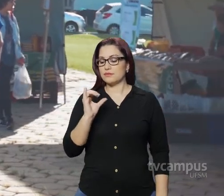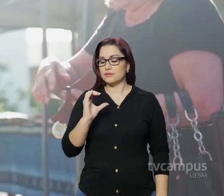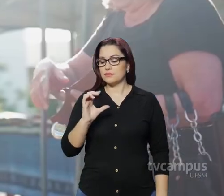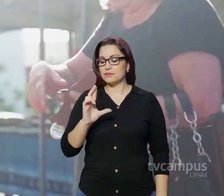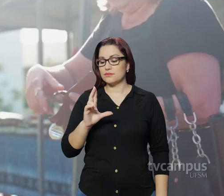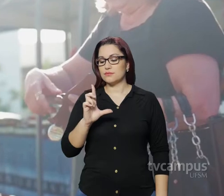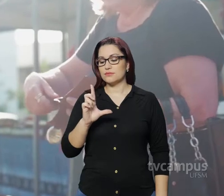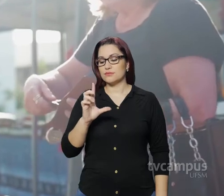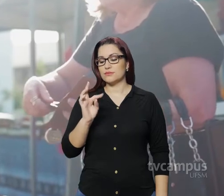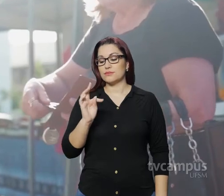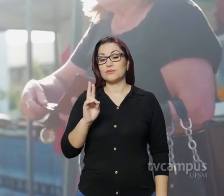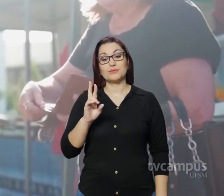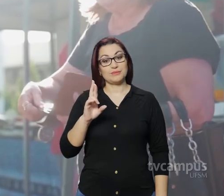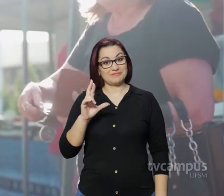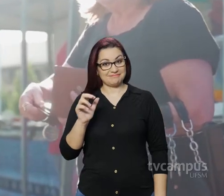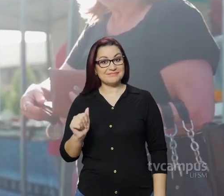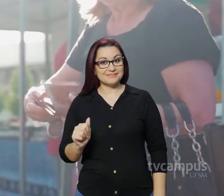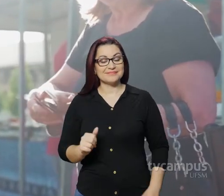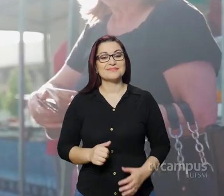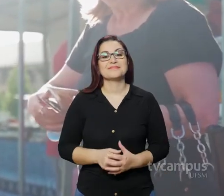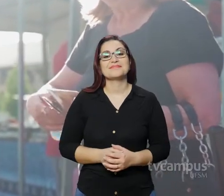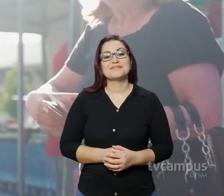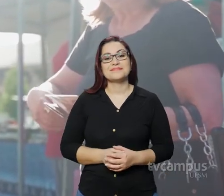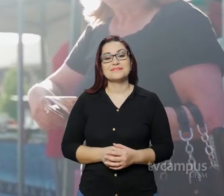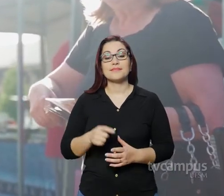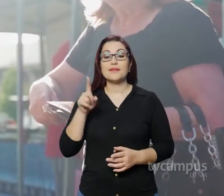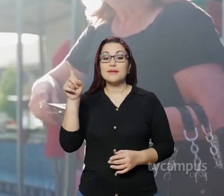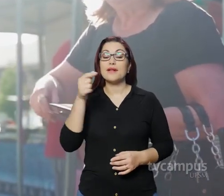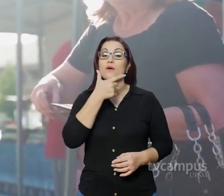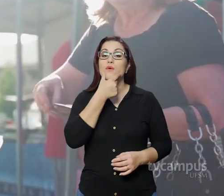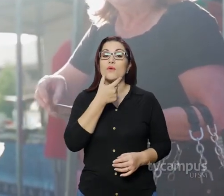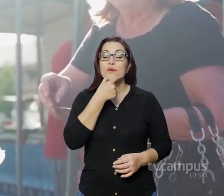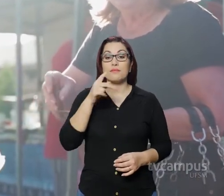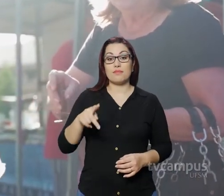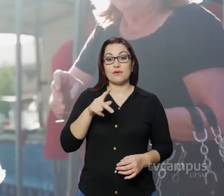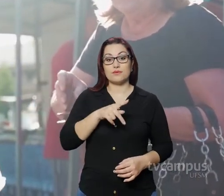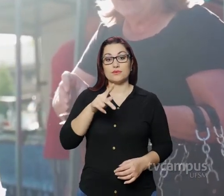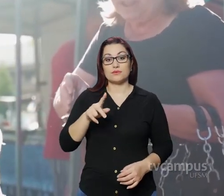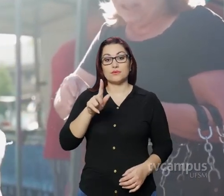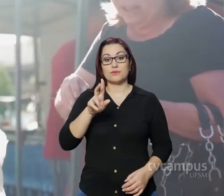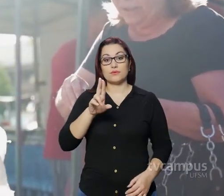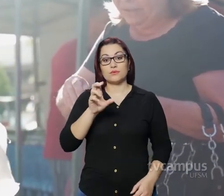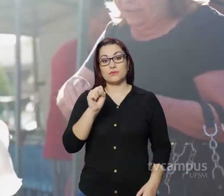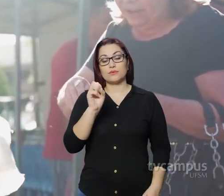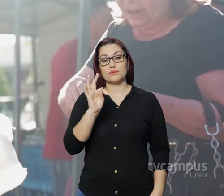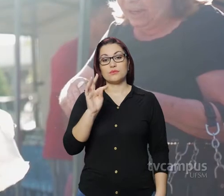Gustavo, ele foi professor de mercado e ele já estava com uma experiência